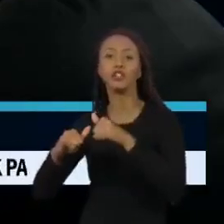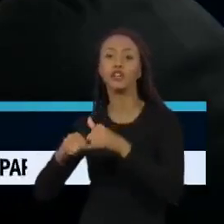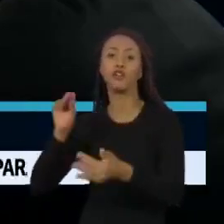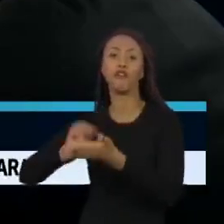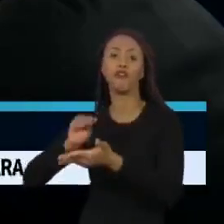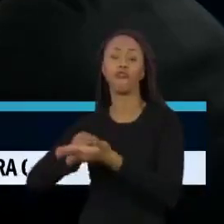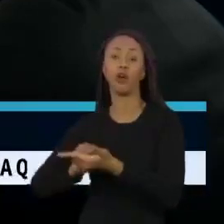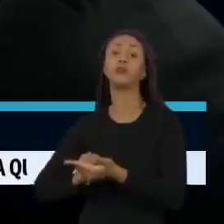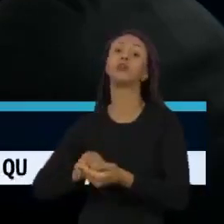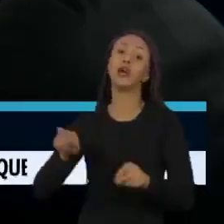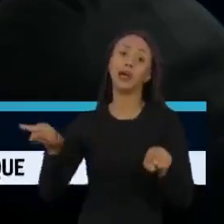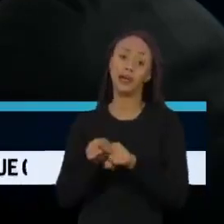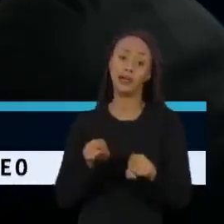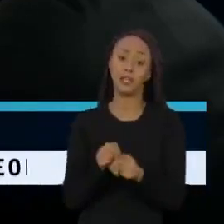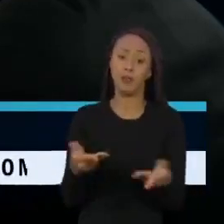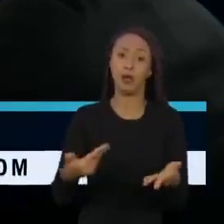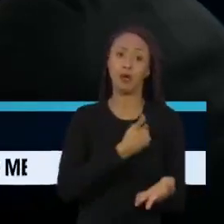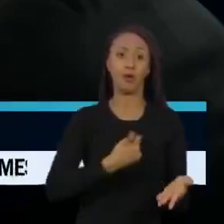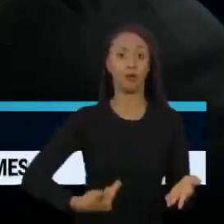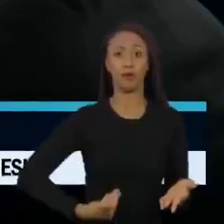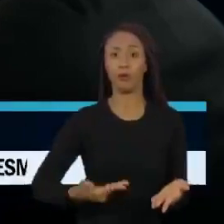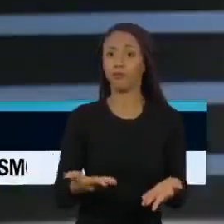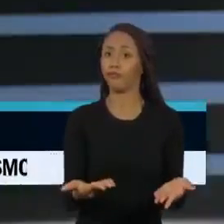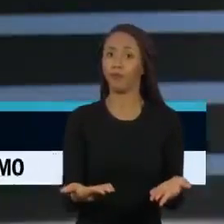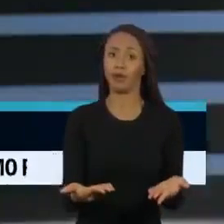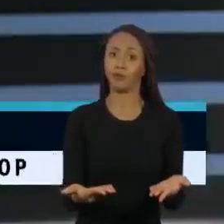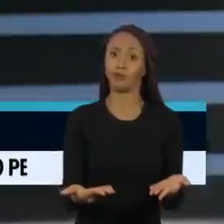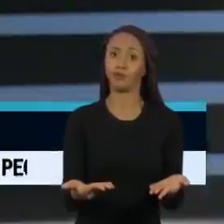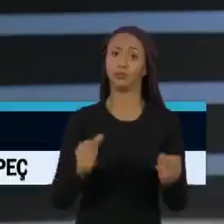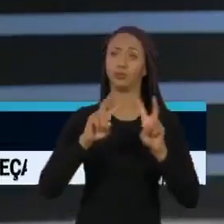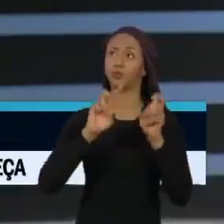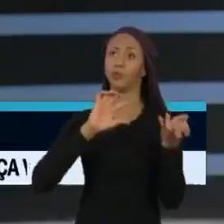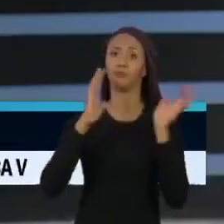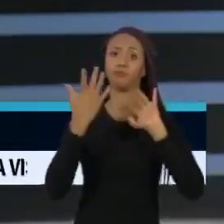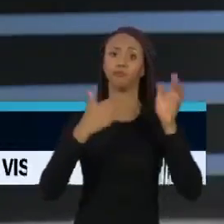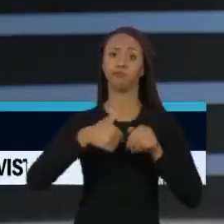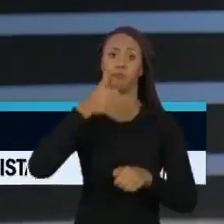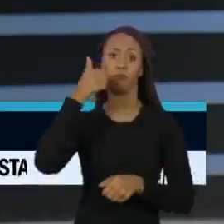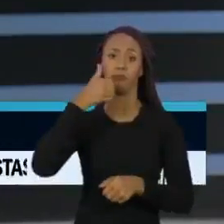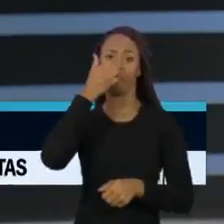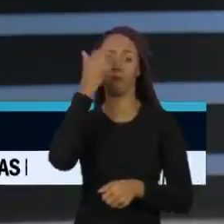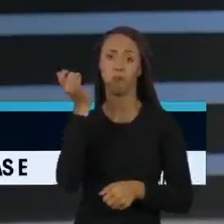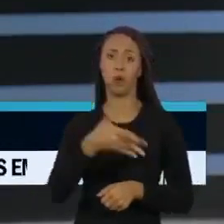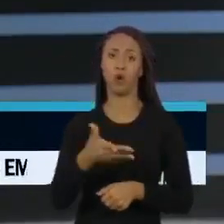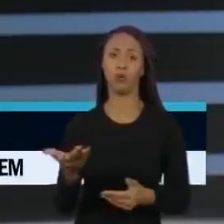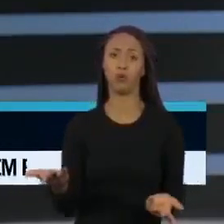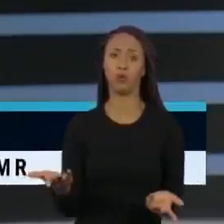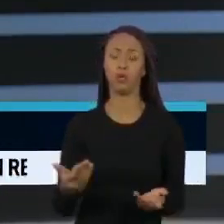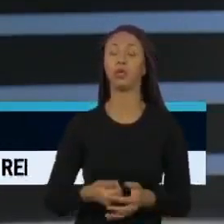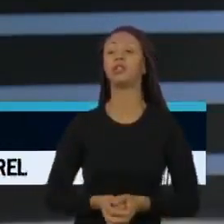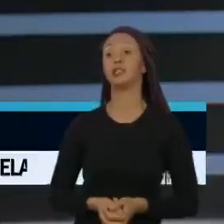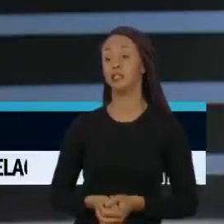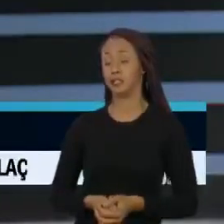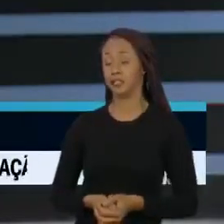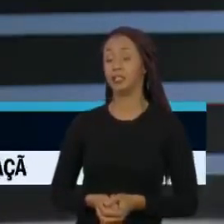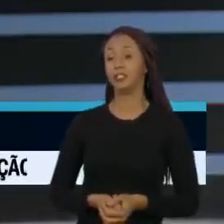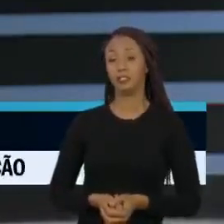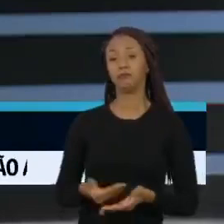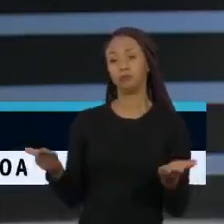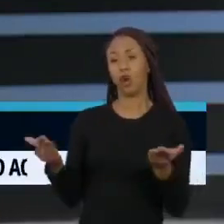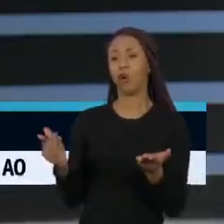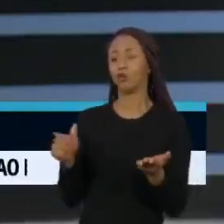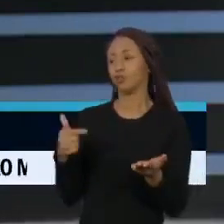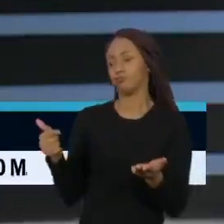deste governo atual também com o meio ambiente né capaz de coisa você vê o que aconteceu hoje na criação enfrentando agora